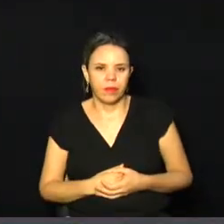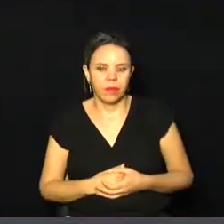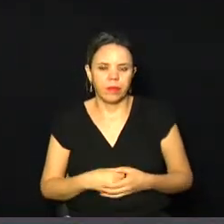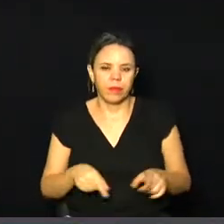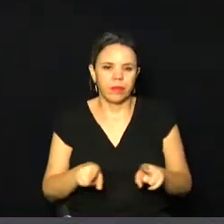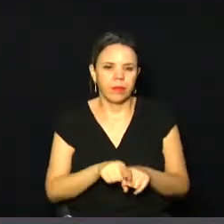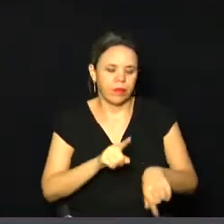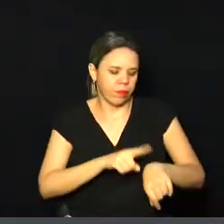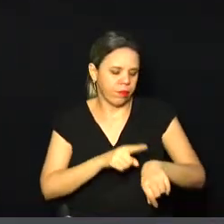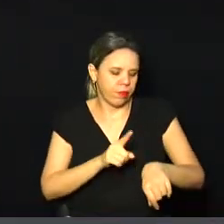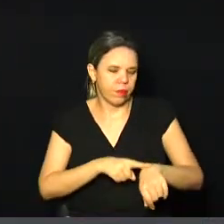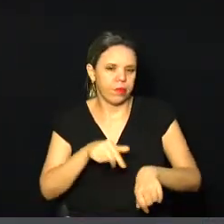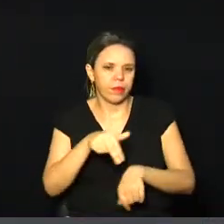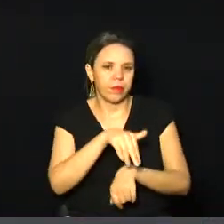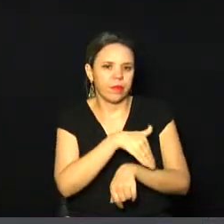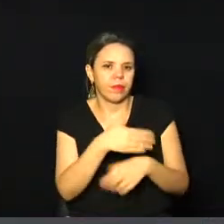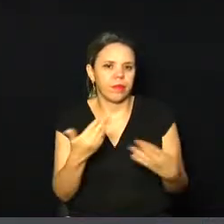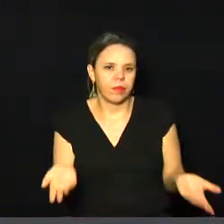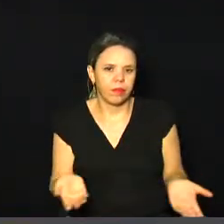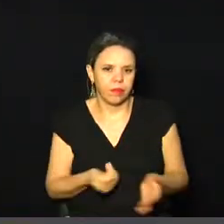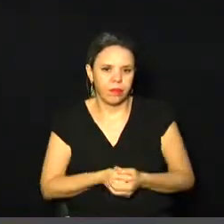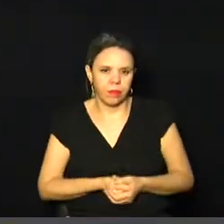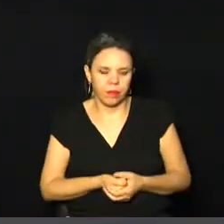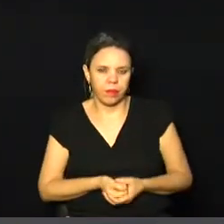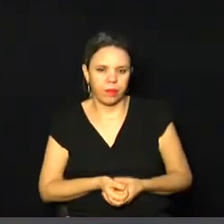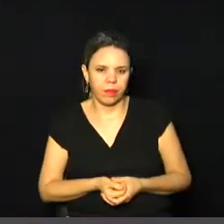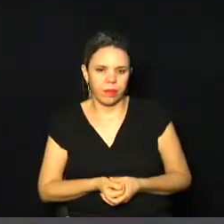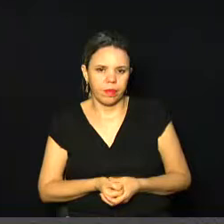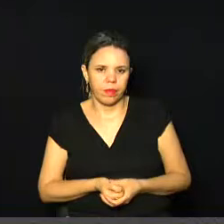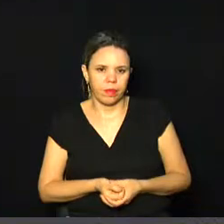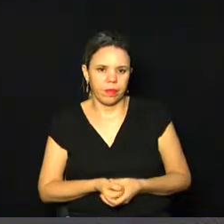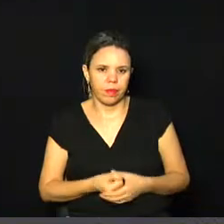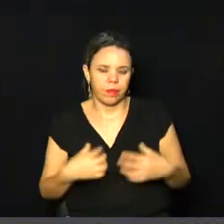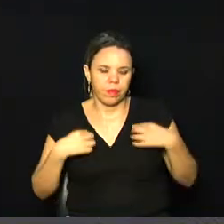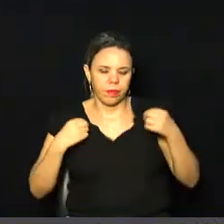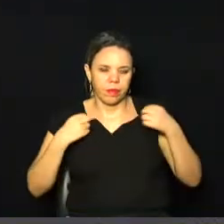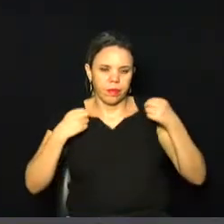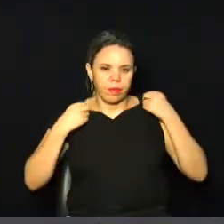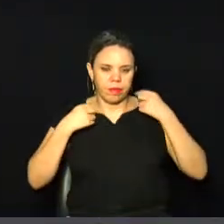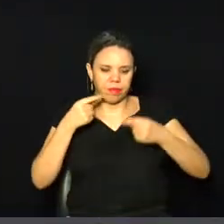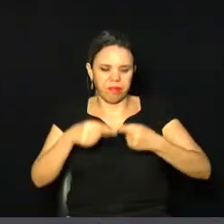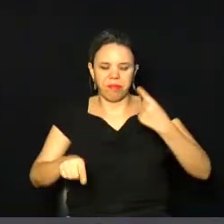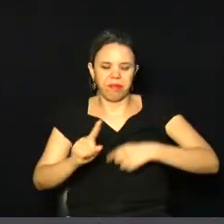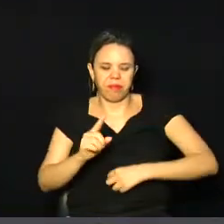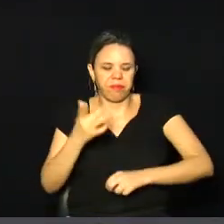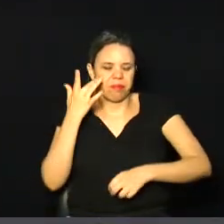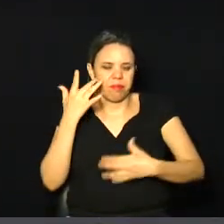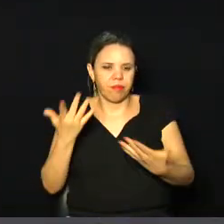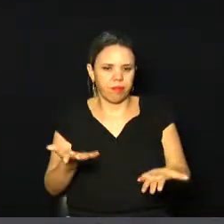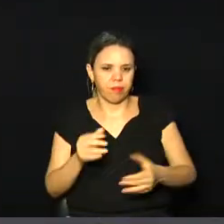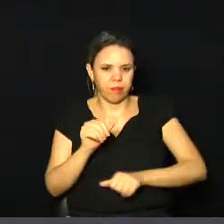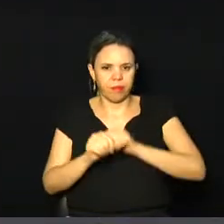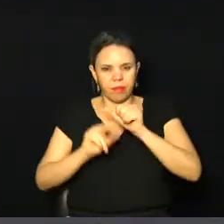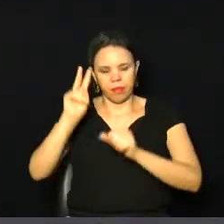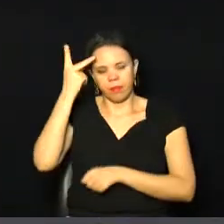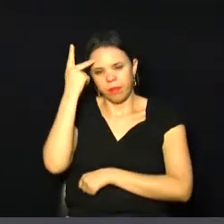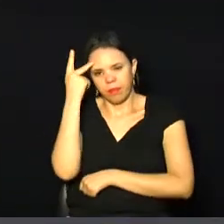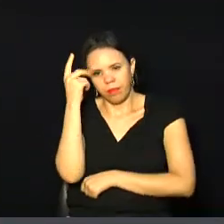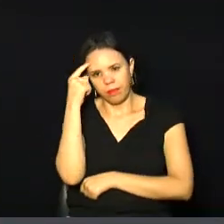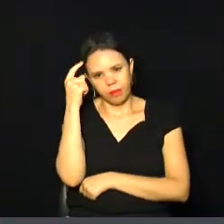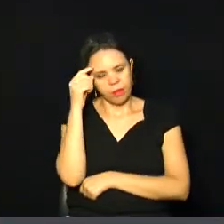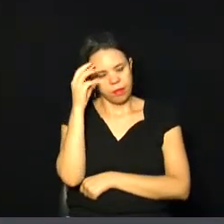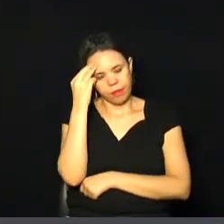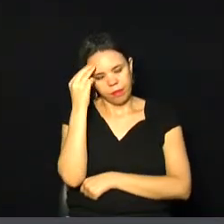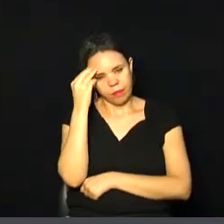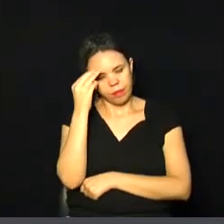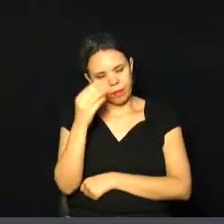olha o horário que ela estava andando na rua, né? Olha a roupa que ela estava. Então, acho que também tem que mudar muito essas questões, essas